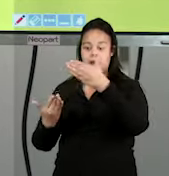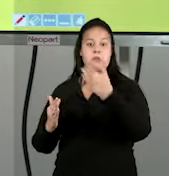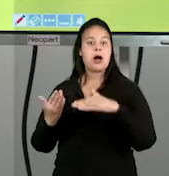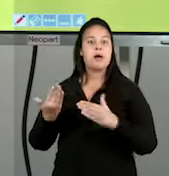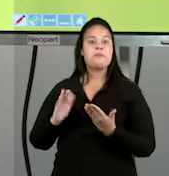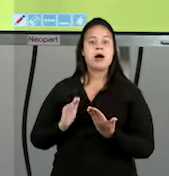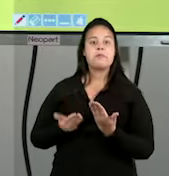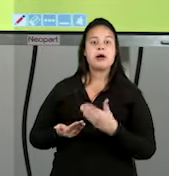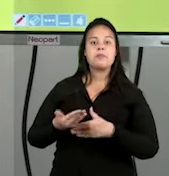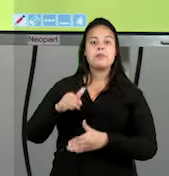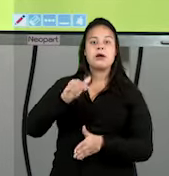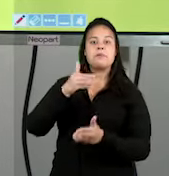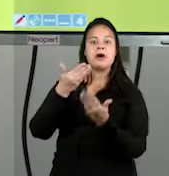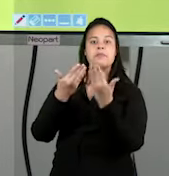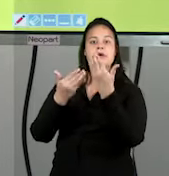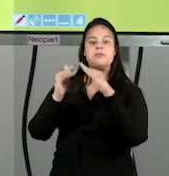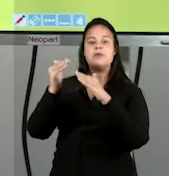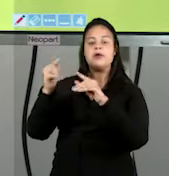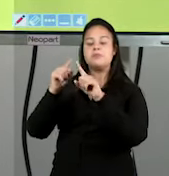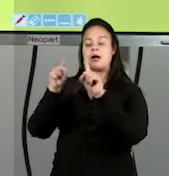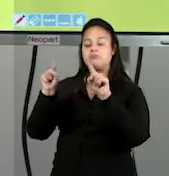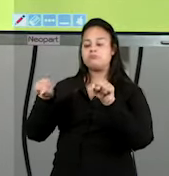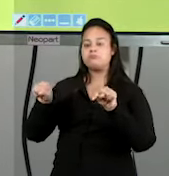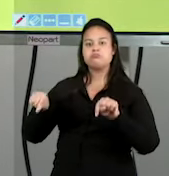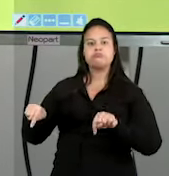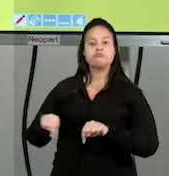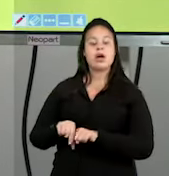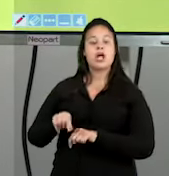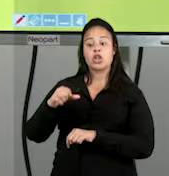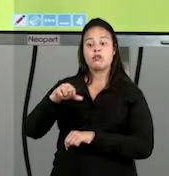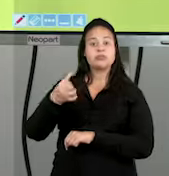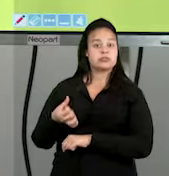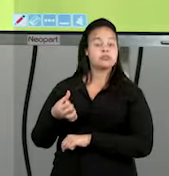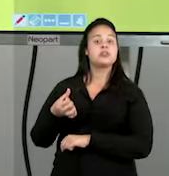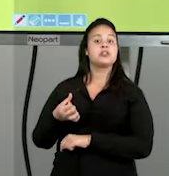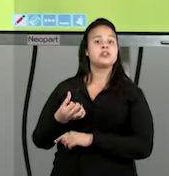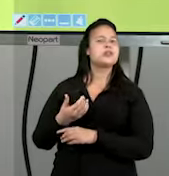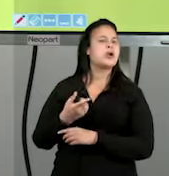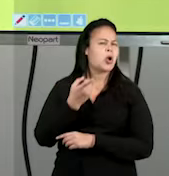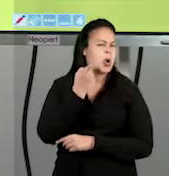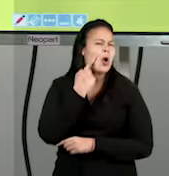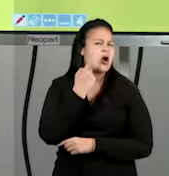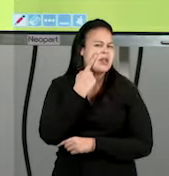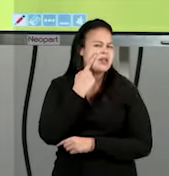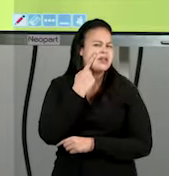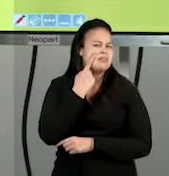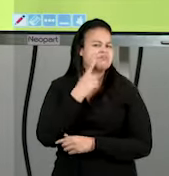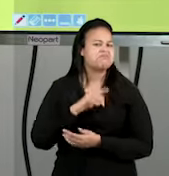como Arquimedes estudou, né, para poder chegar nessa